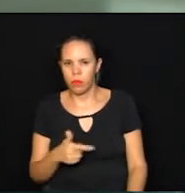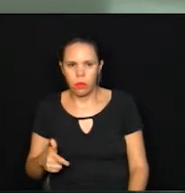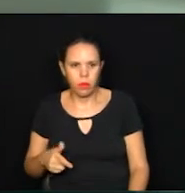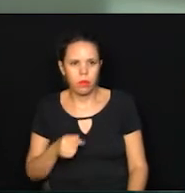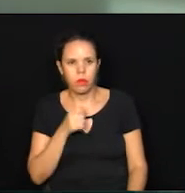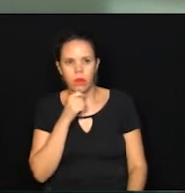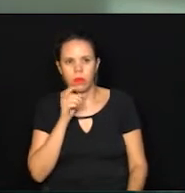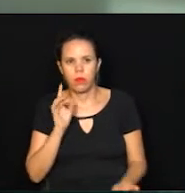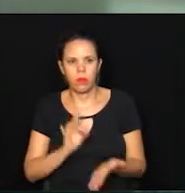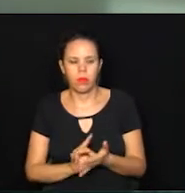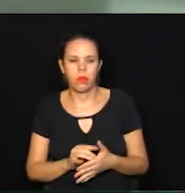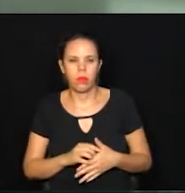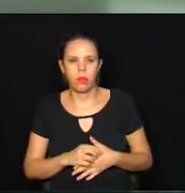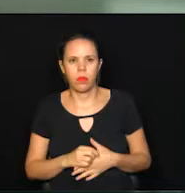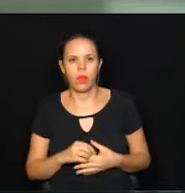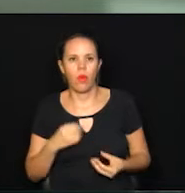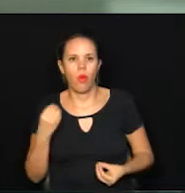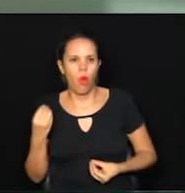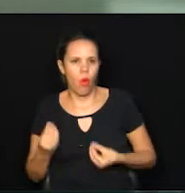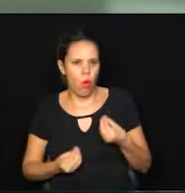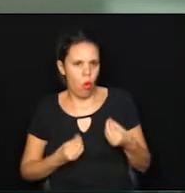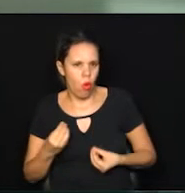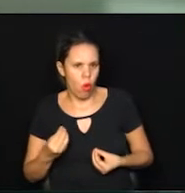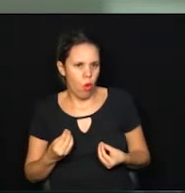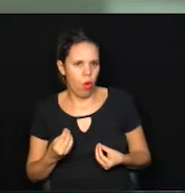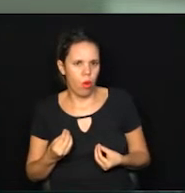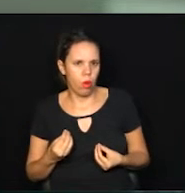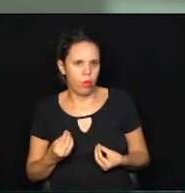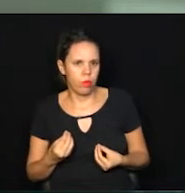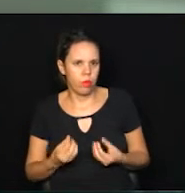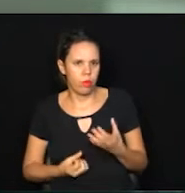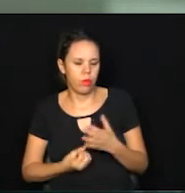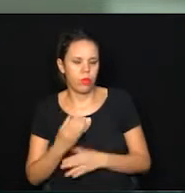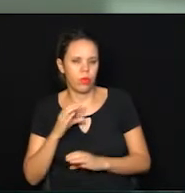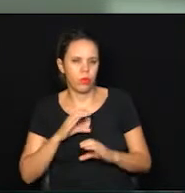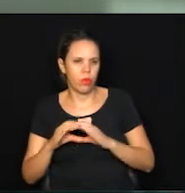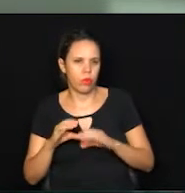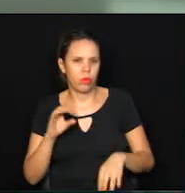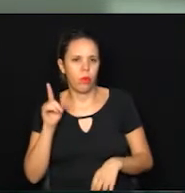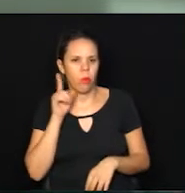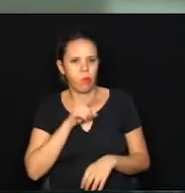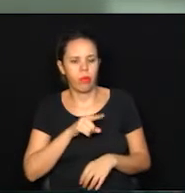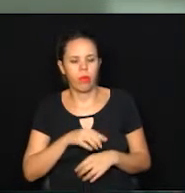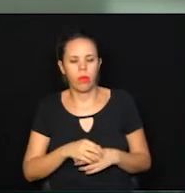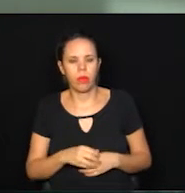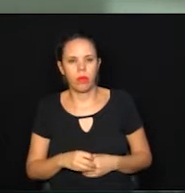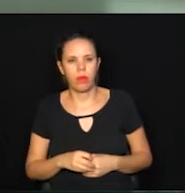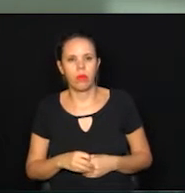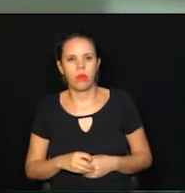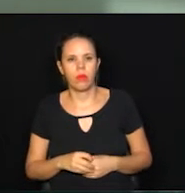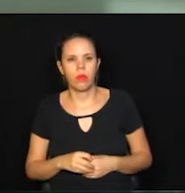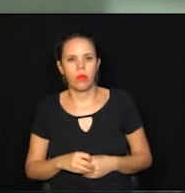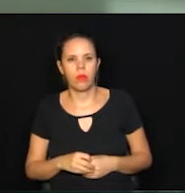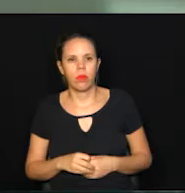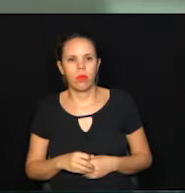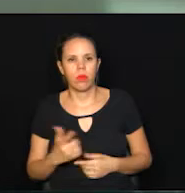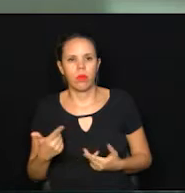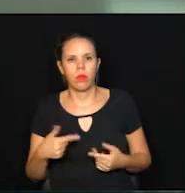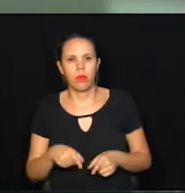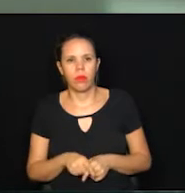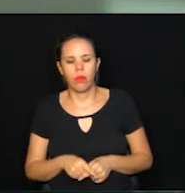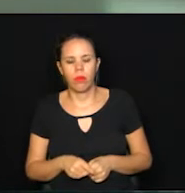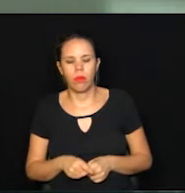pode afirmar em que pé ficarão essas relações com os Estados Unidos. Sim. E, de outro